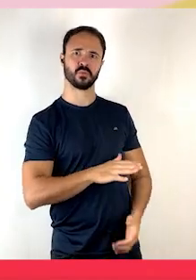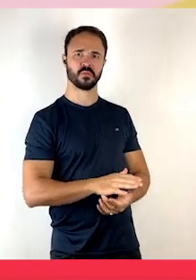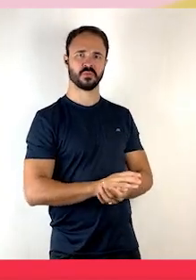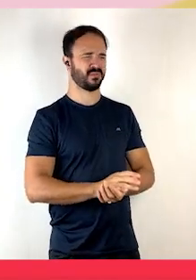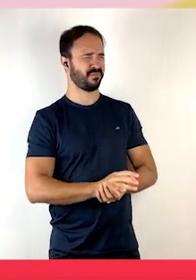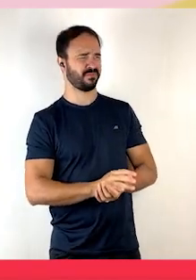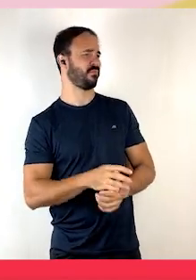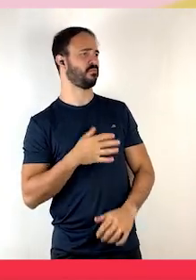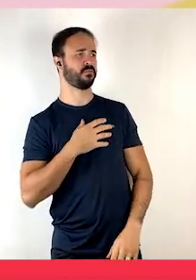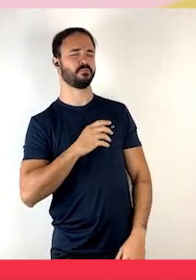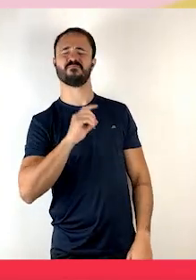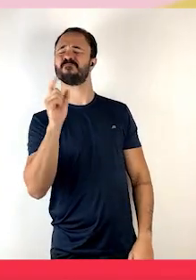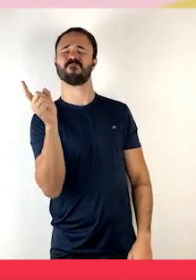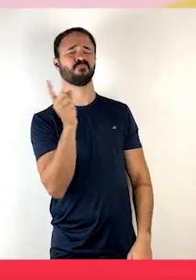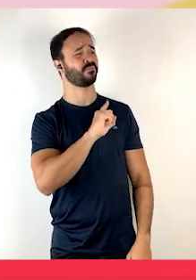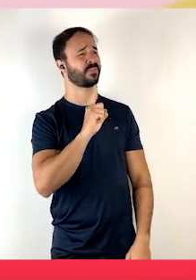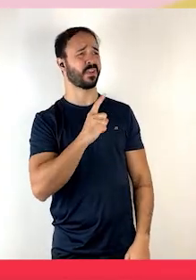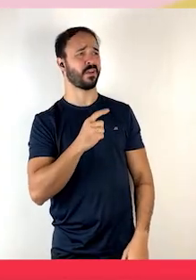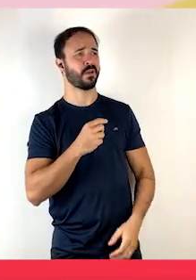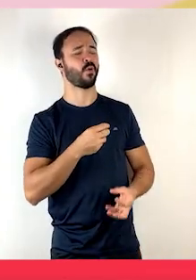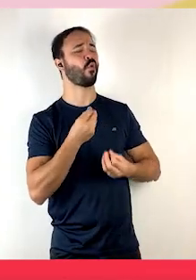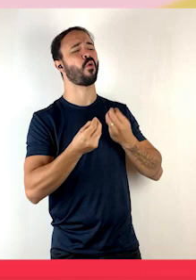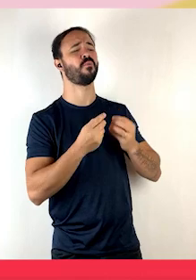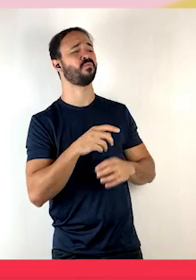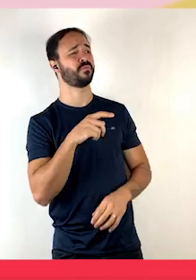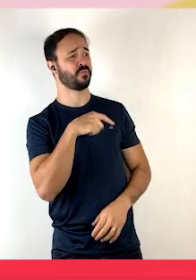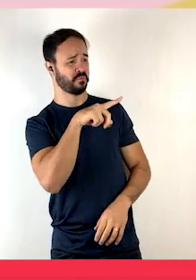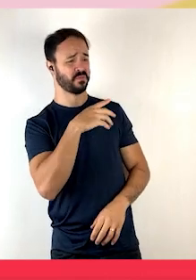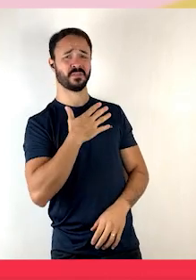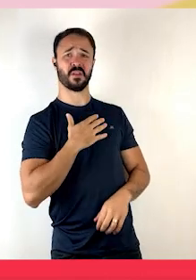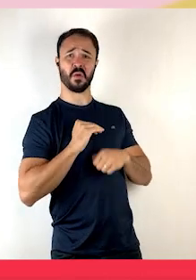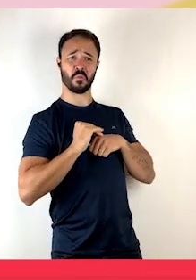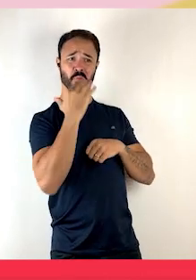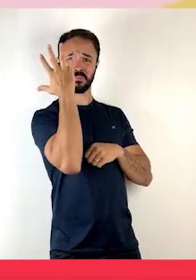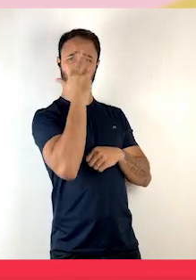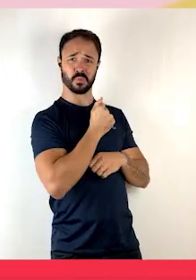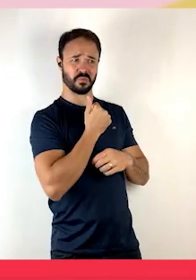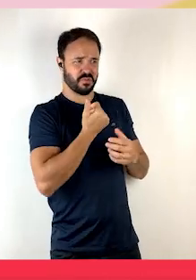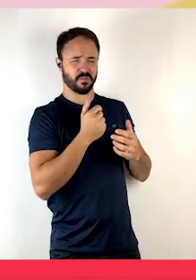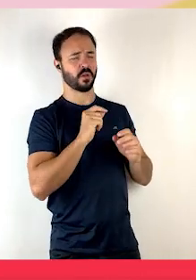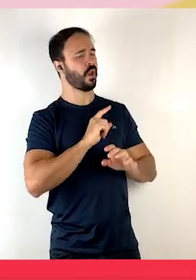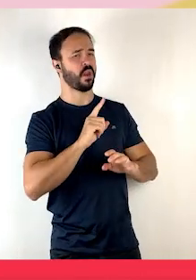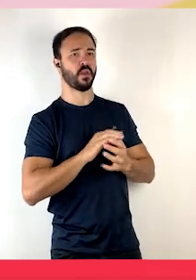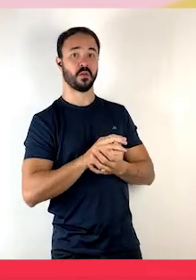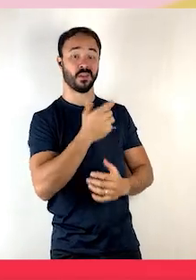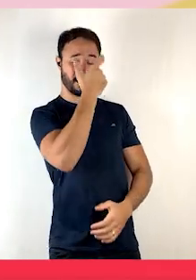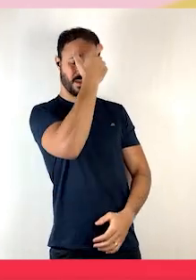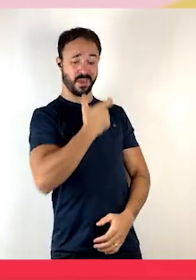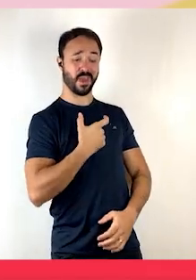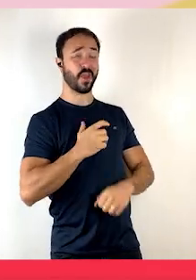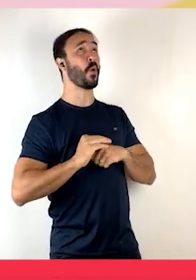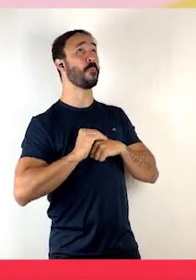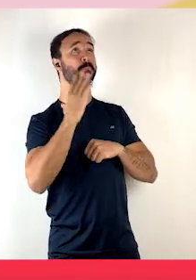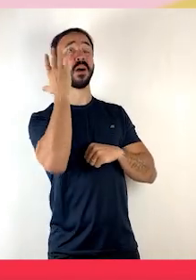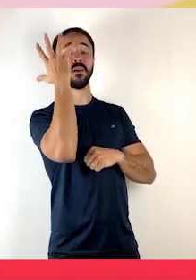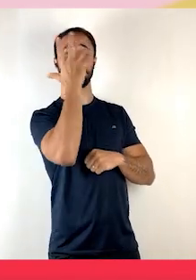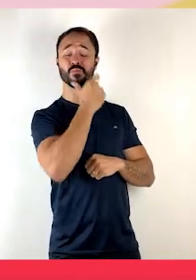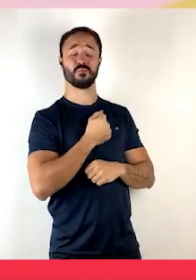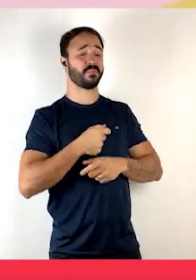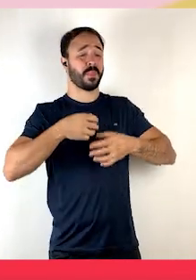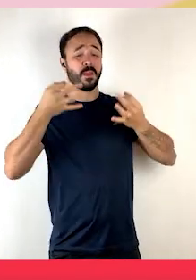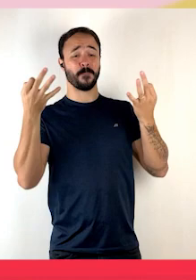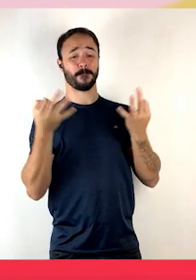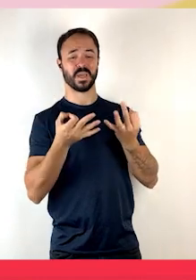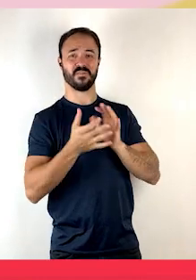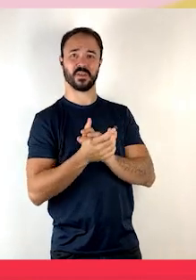de ouvir isso. Ele falou: "Não, como assim você é o mais bonito? Eu acho que eu sou o mais bonito